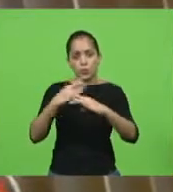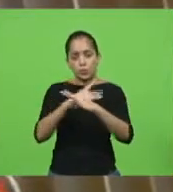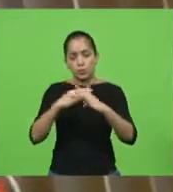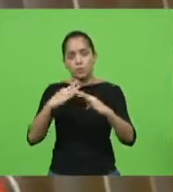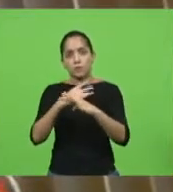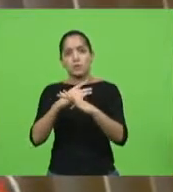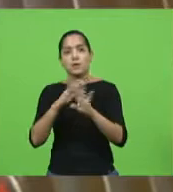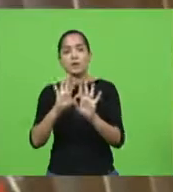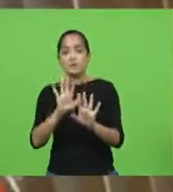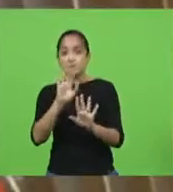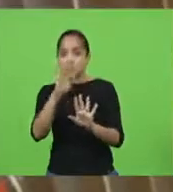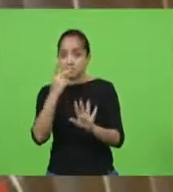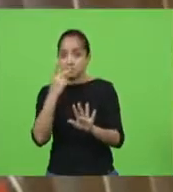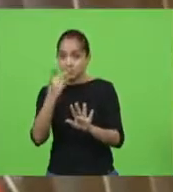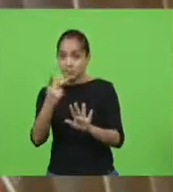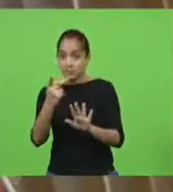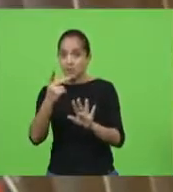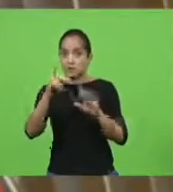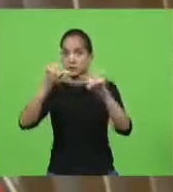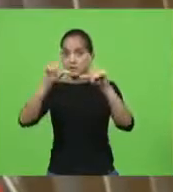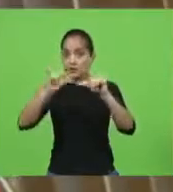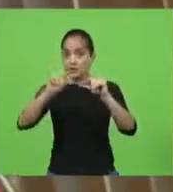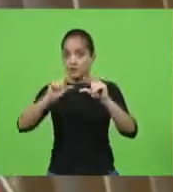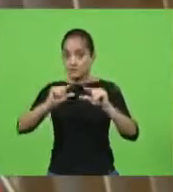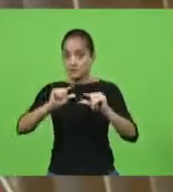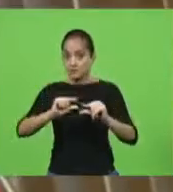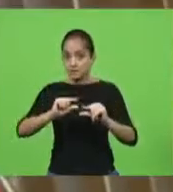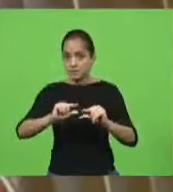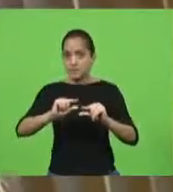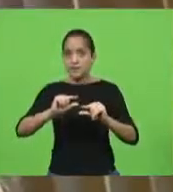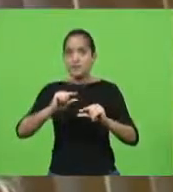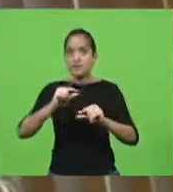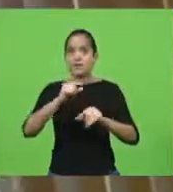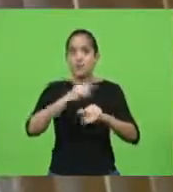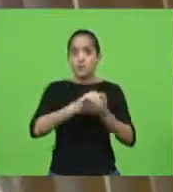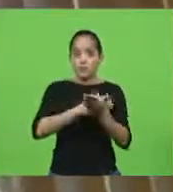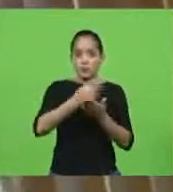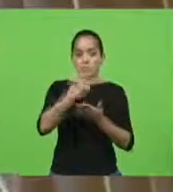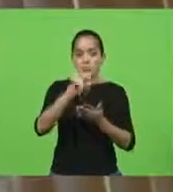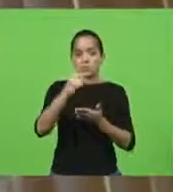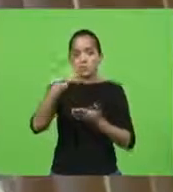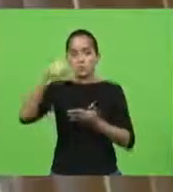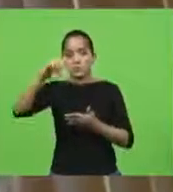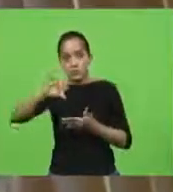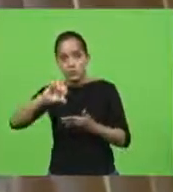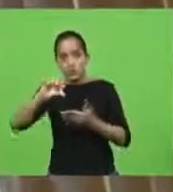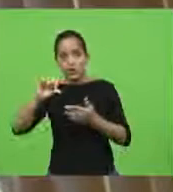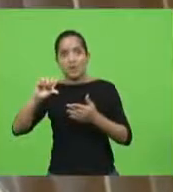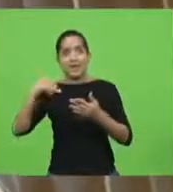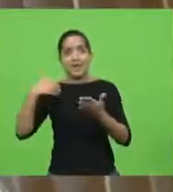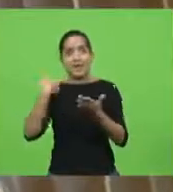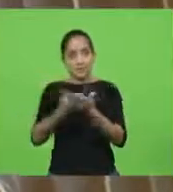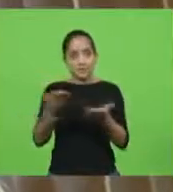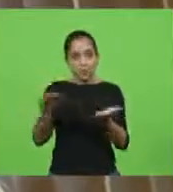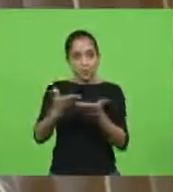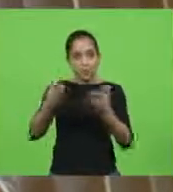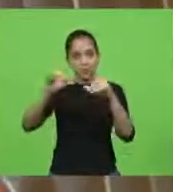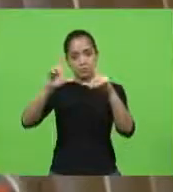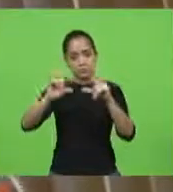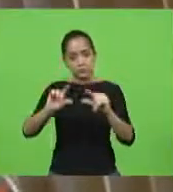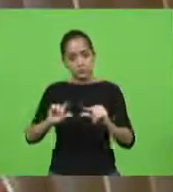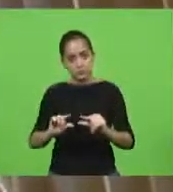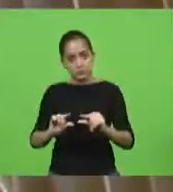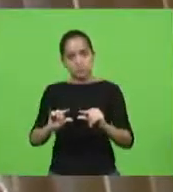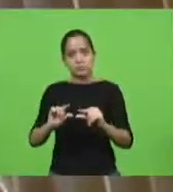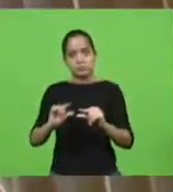os senhores e para as senhoras que esse índice vem caindo desde 2019. Em 2019 nós não estávamos numa pandemia. Em 2019 esse índice